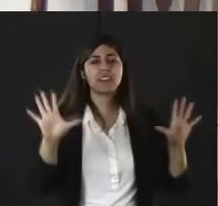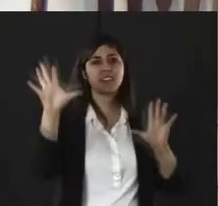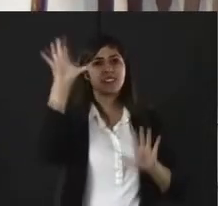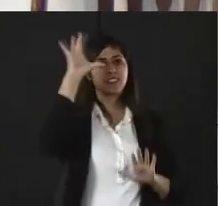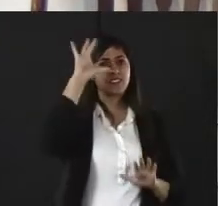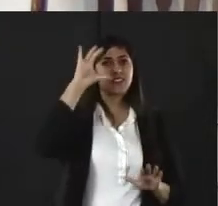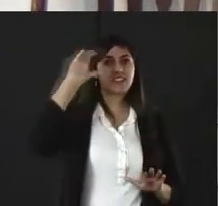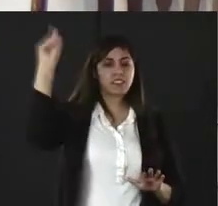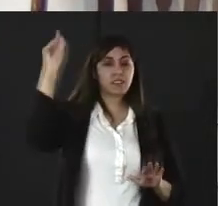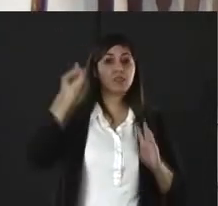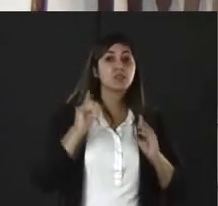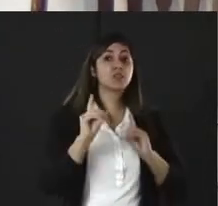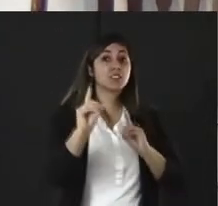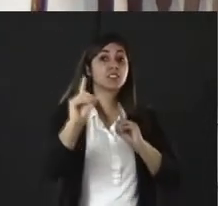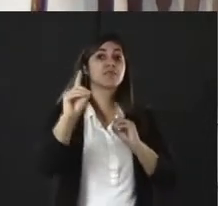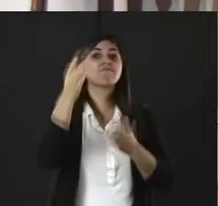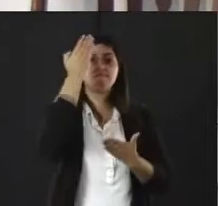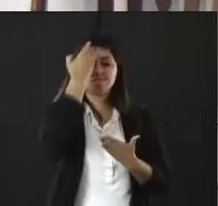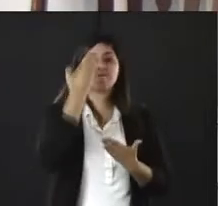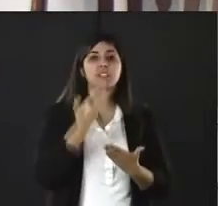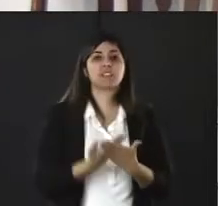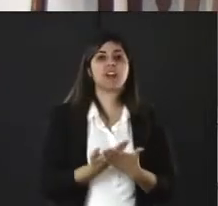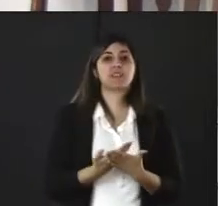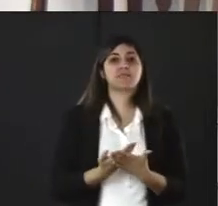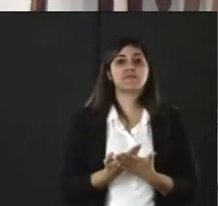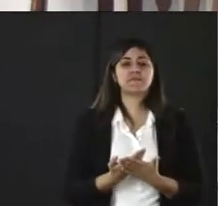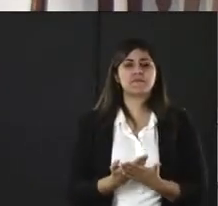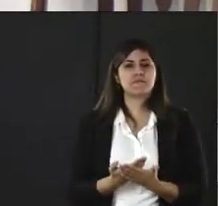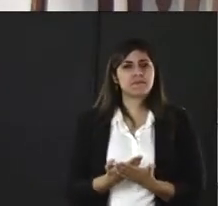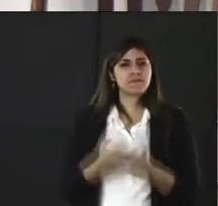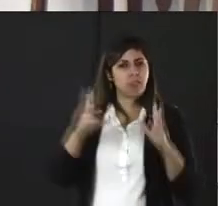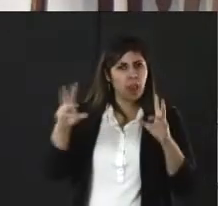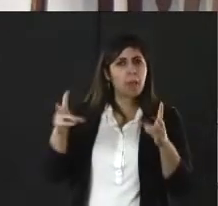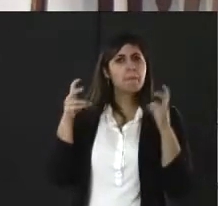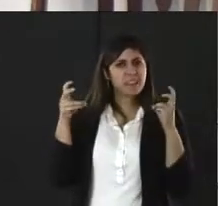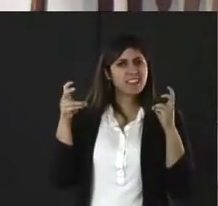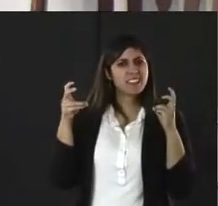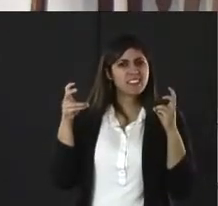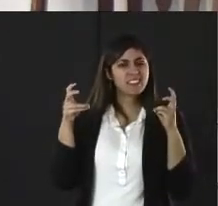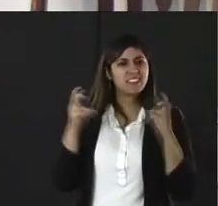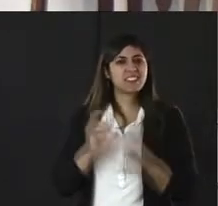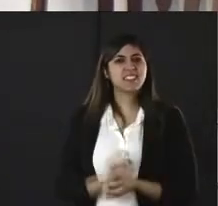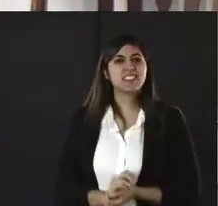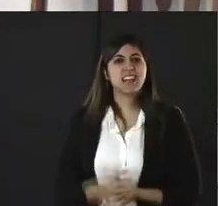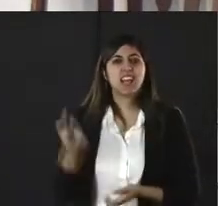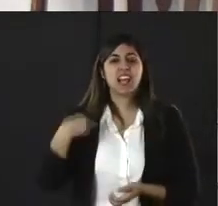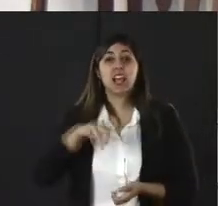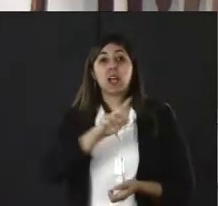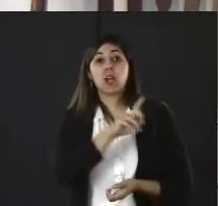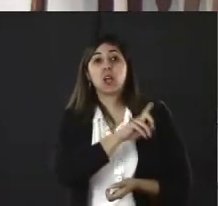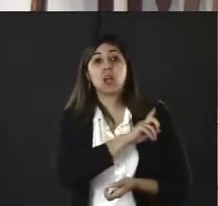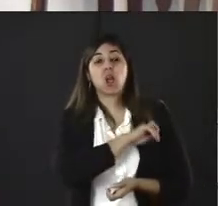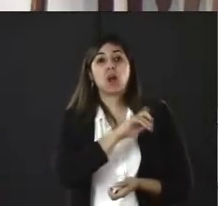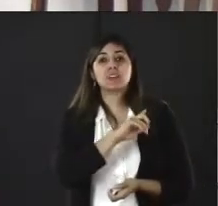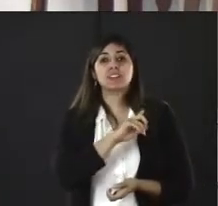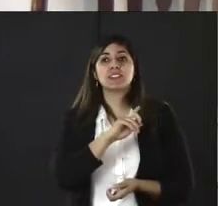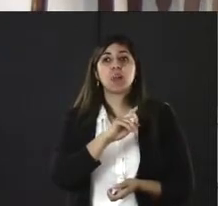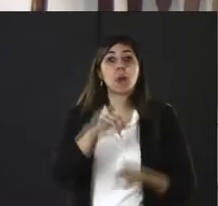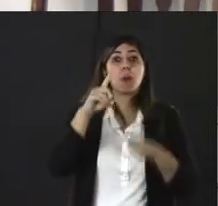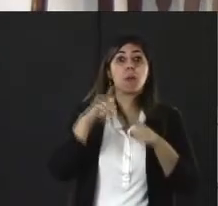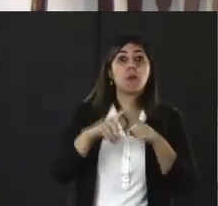seus discípulos creram nele parece-nos que aqui está então como a